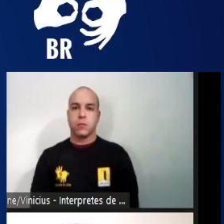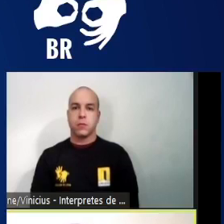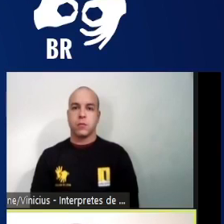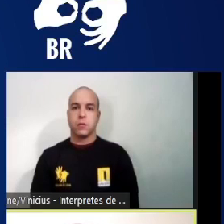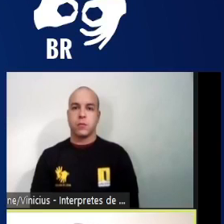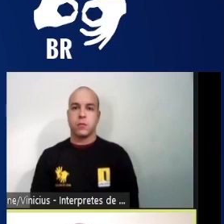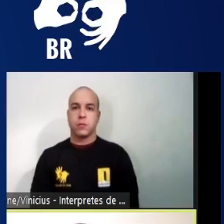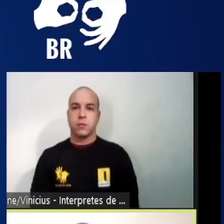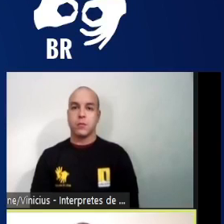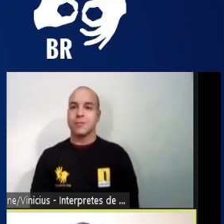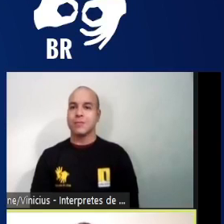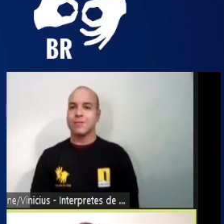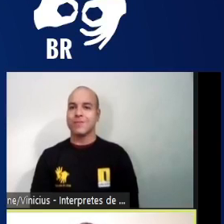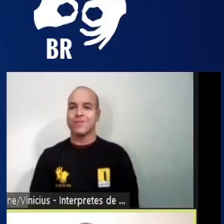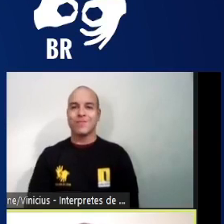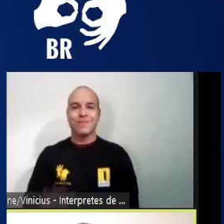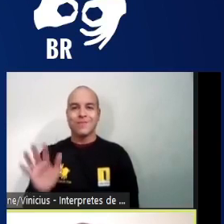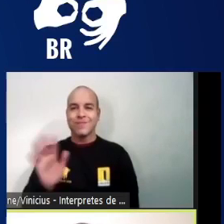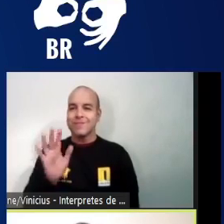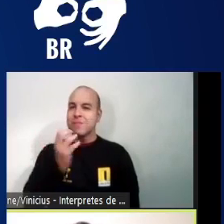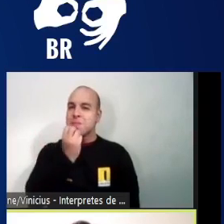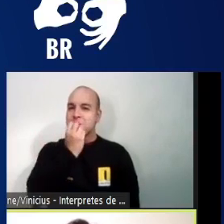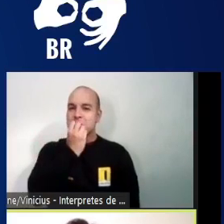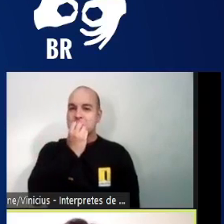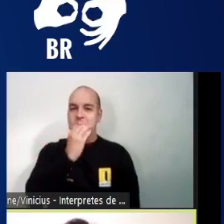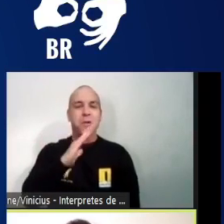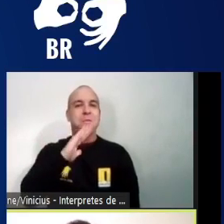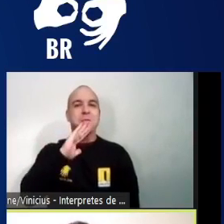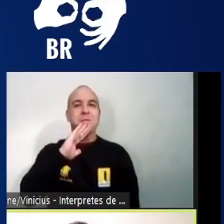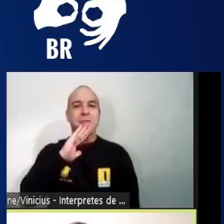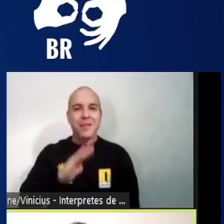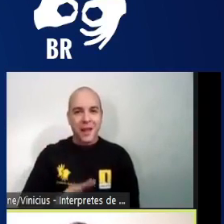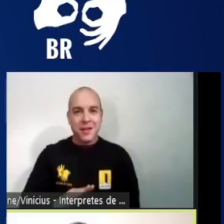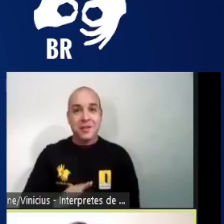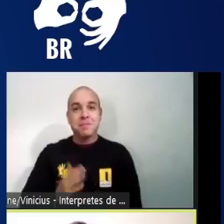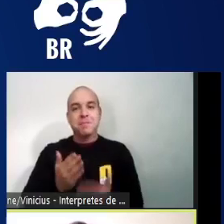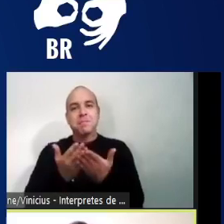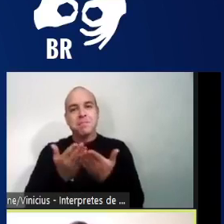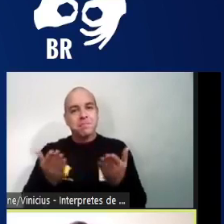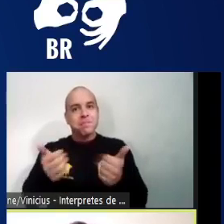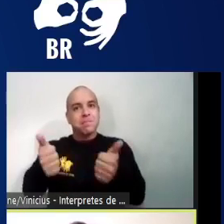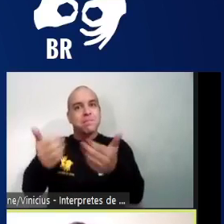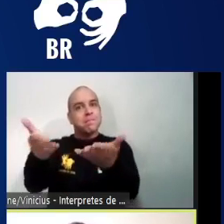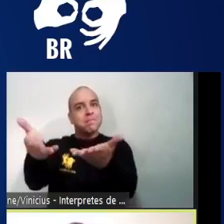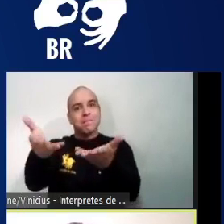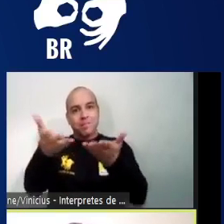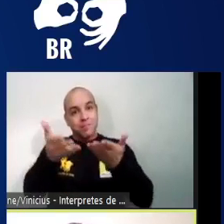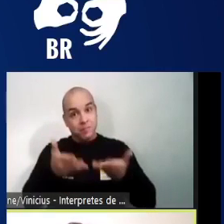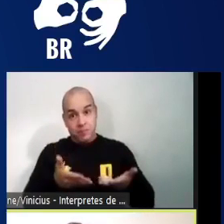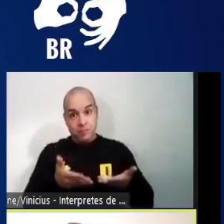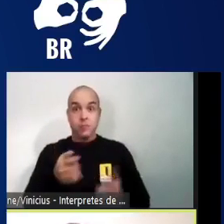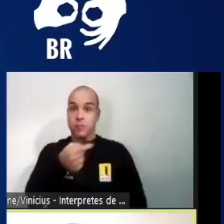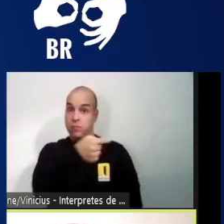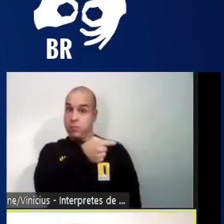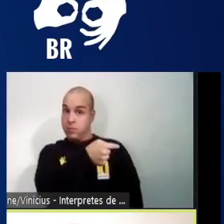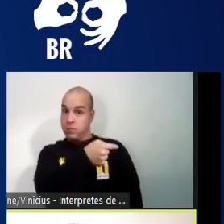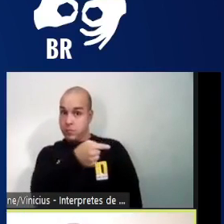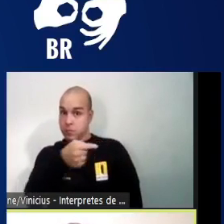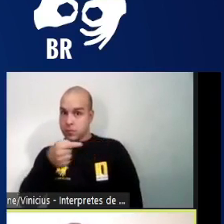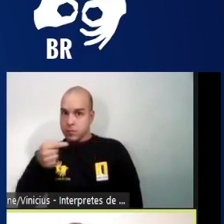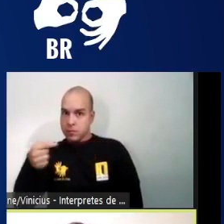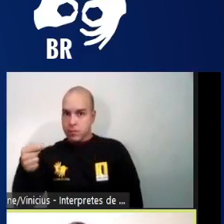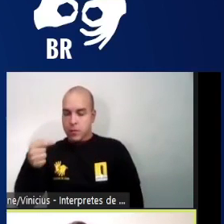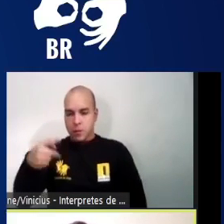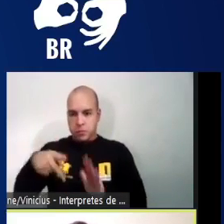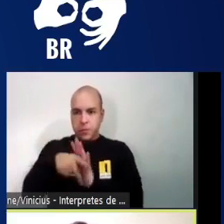Boa tarde, muito boa tarde, sejam todos muito bem-vindos à Semana da Inclusão da Trust for the